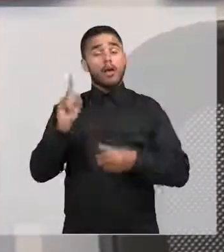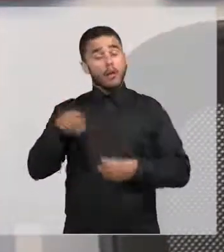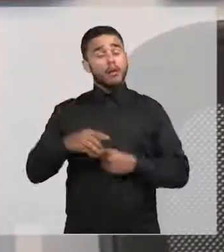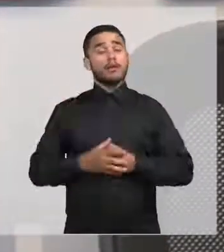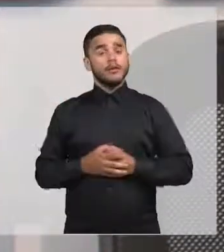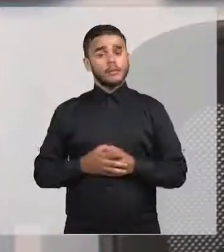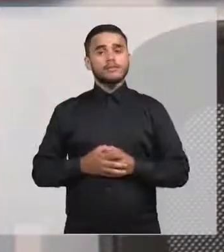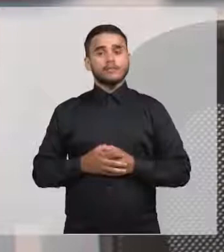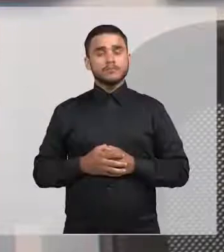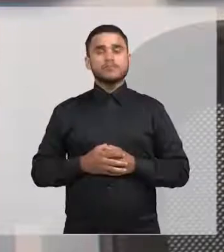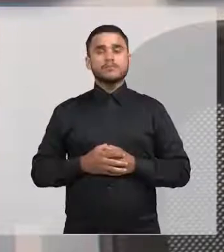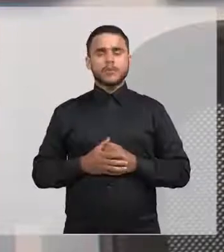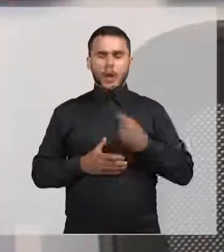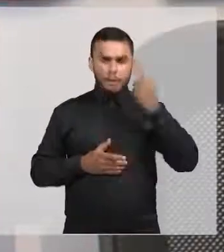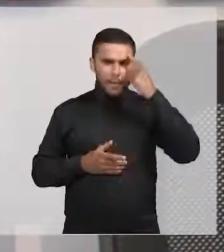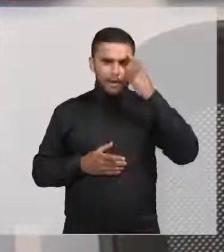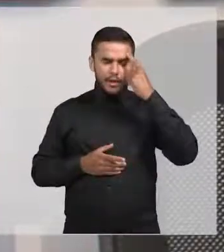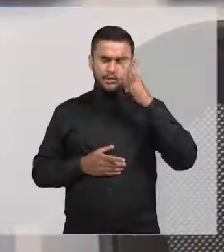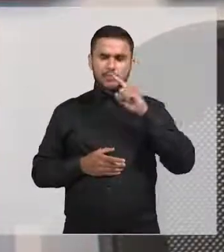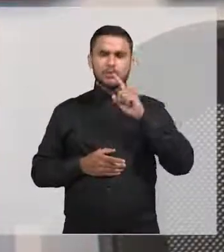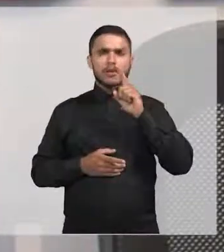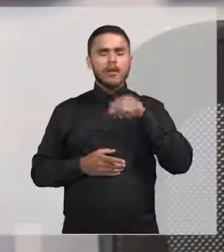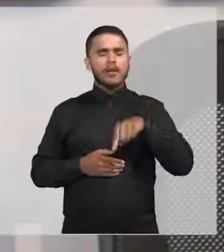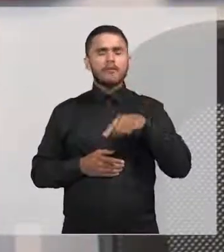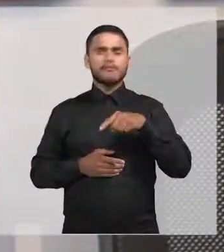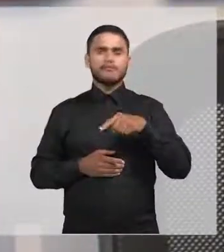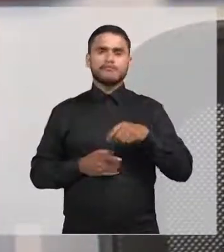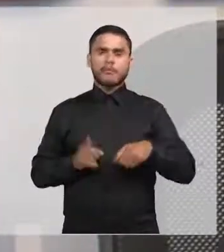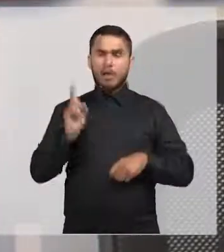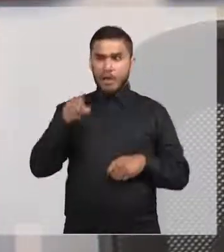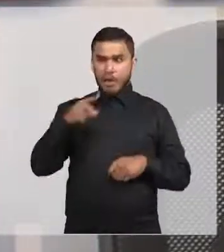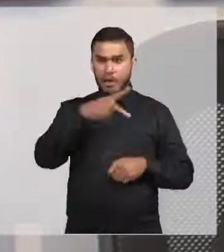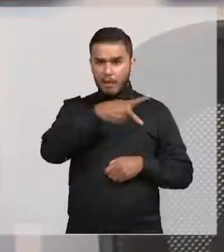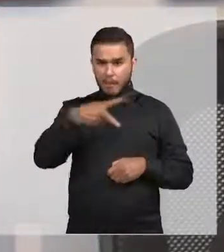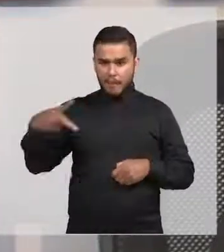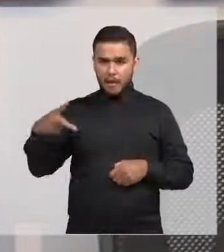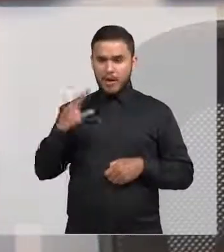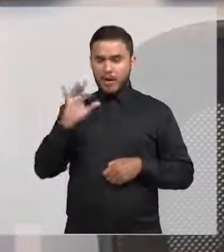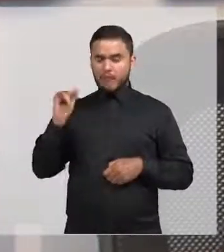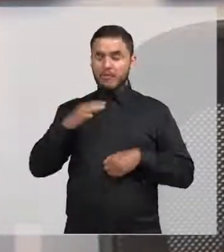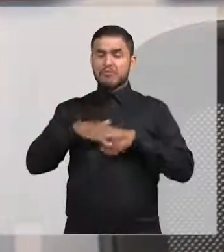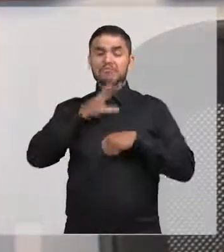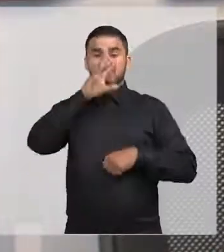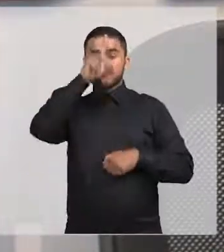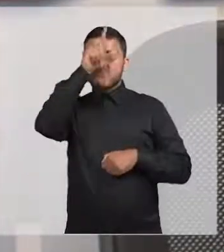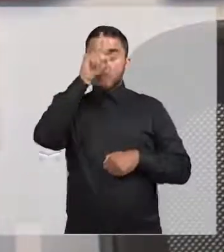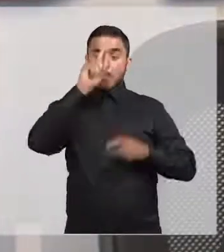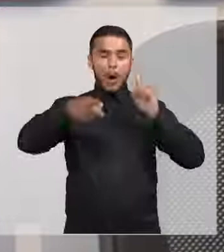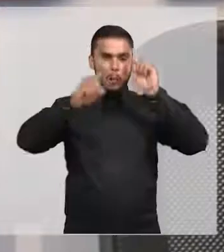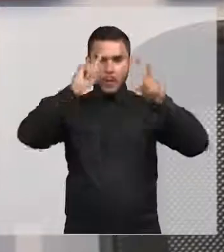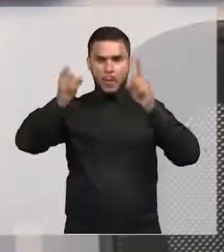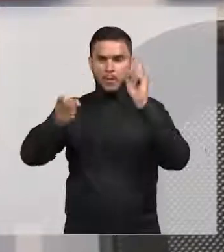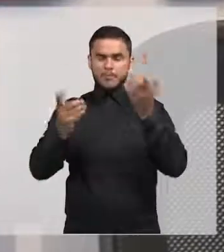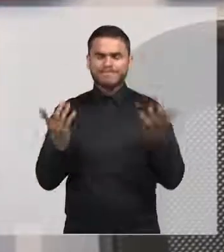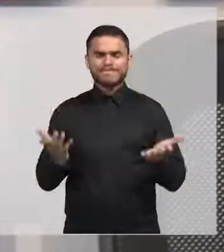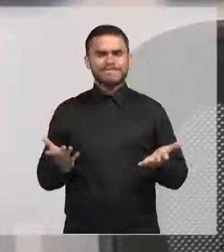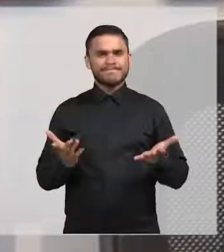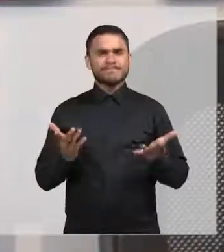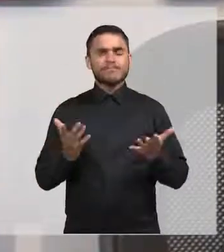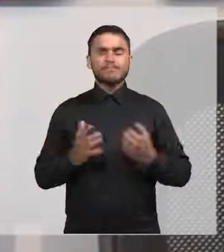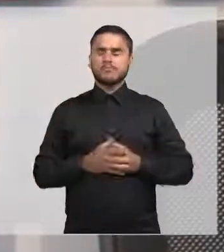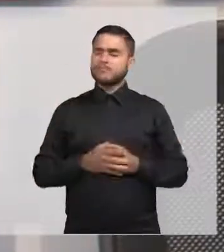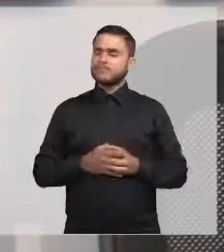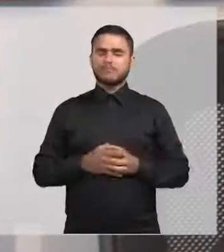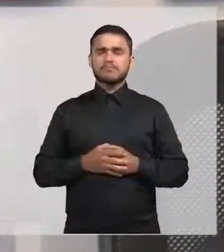nota que a gente achava que as questões do parlamento iam ser tudo atropeladas, sabe? Mas o núcleo familiar,